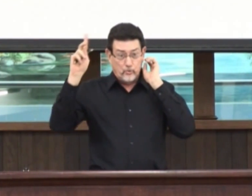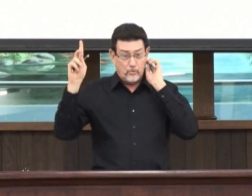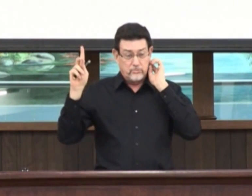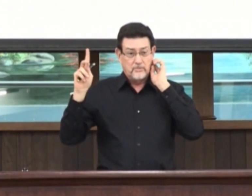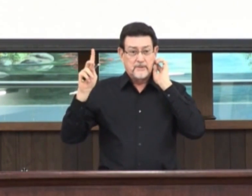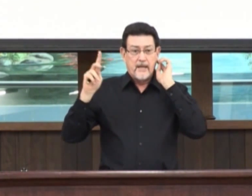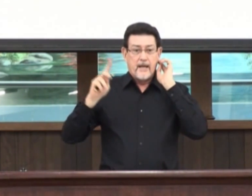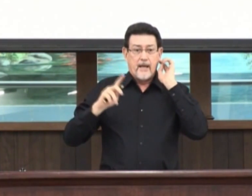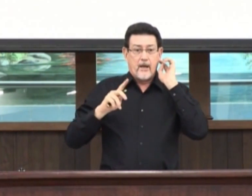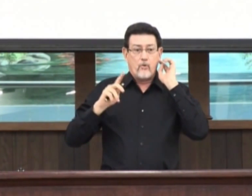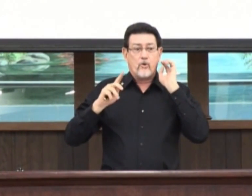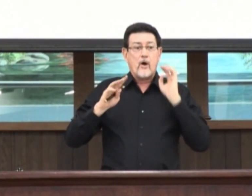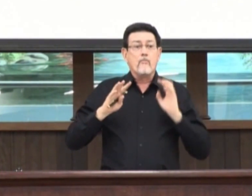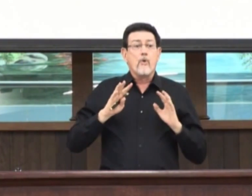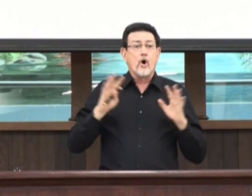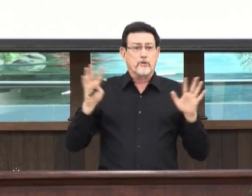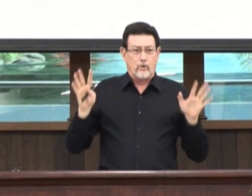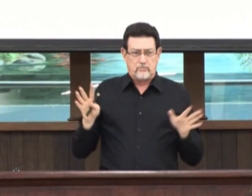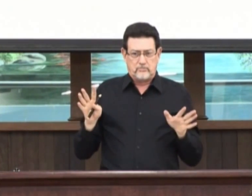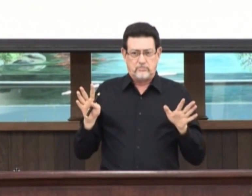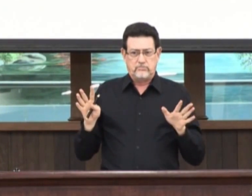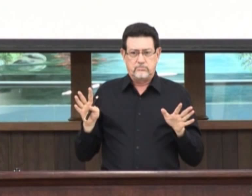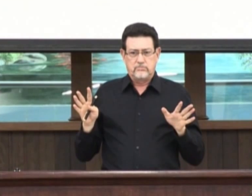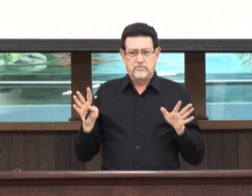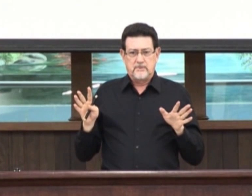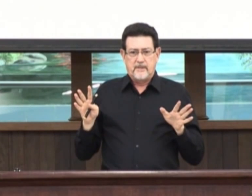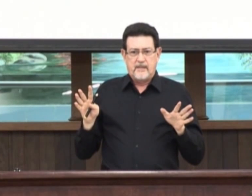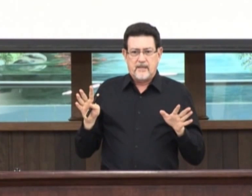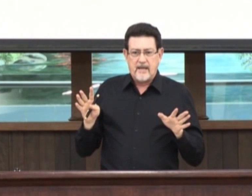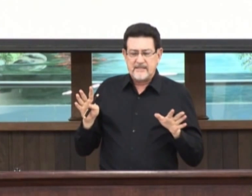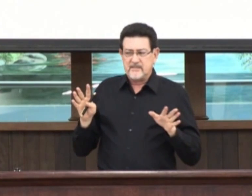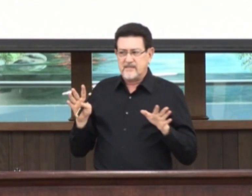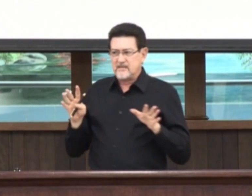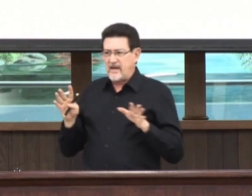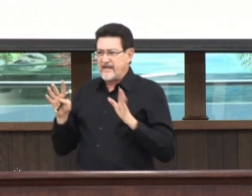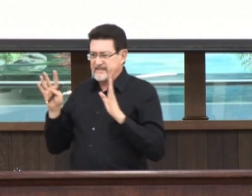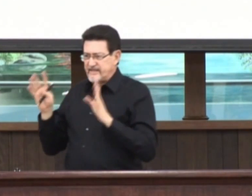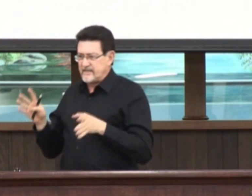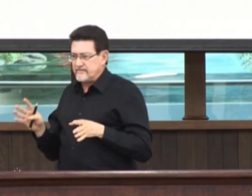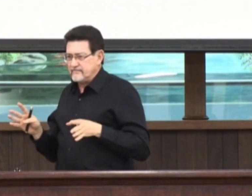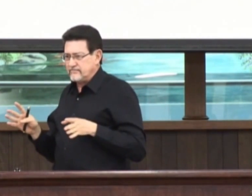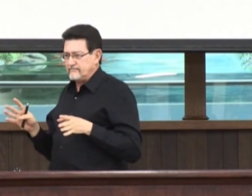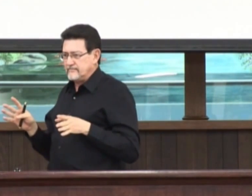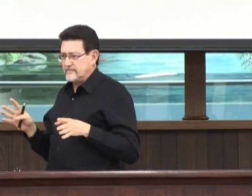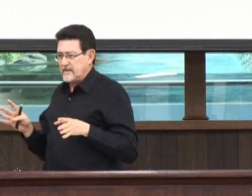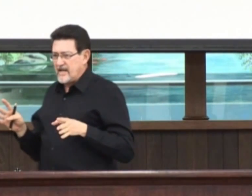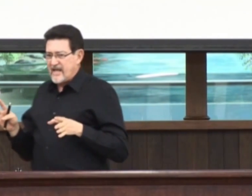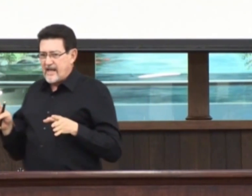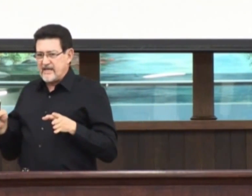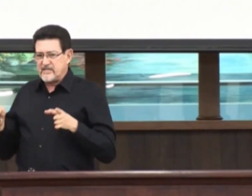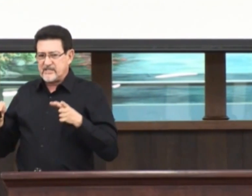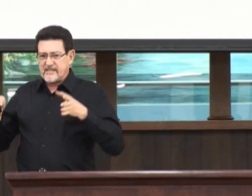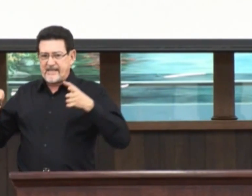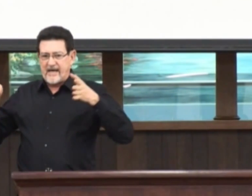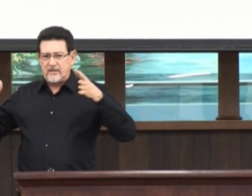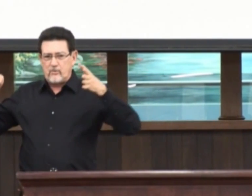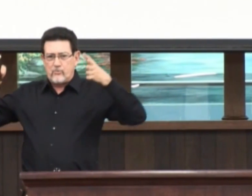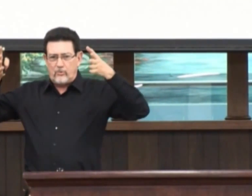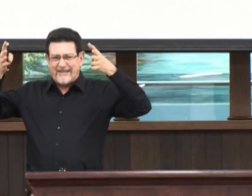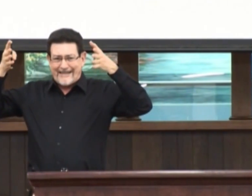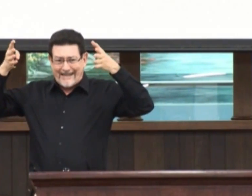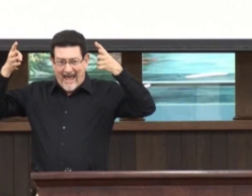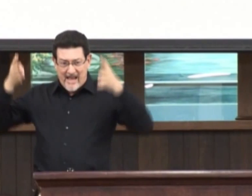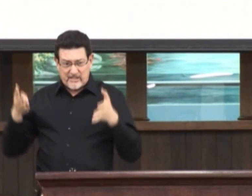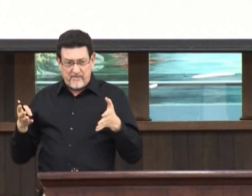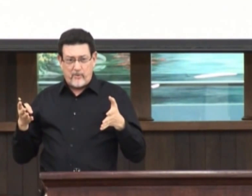do mundo é o coral Mormon, lá de Salt Lake City. Eles cantam